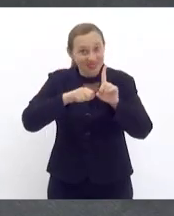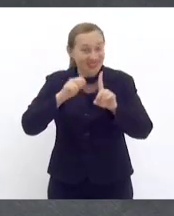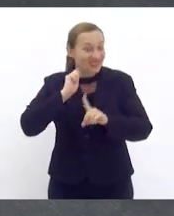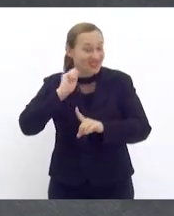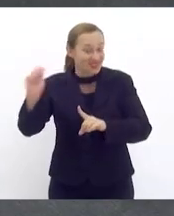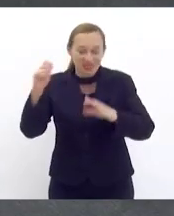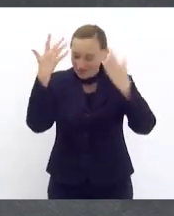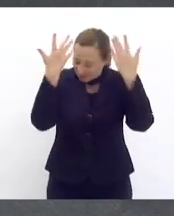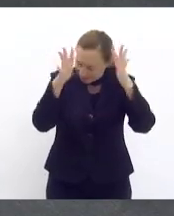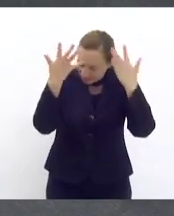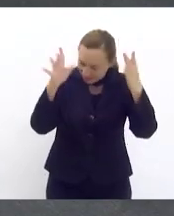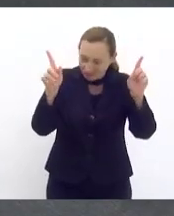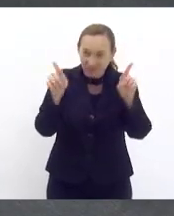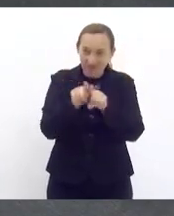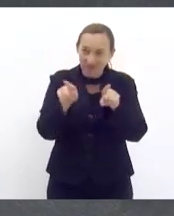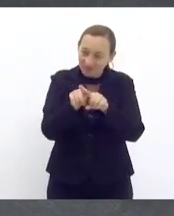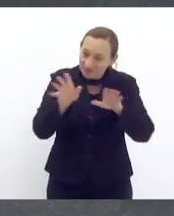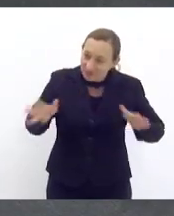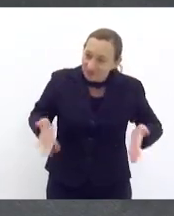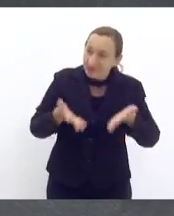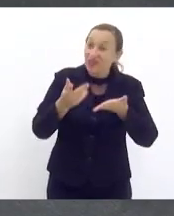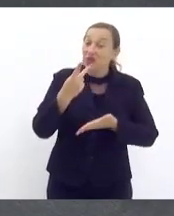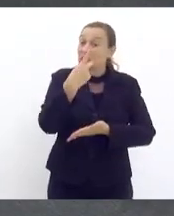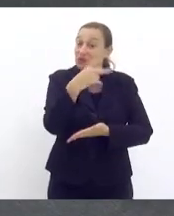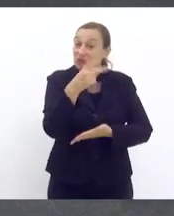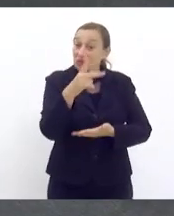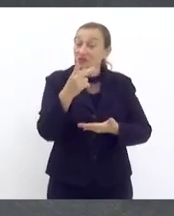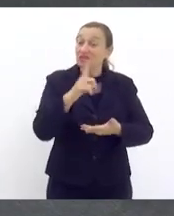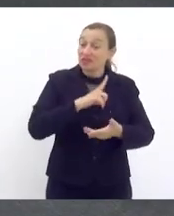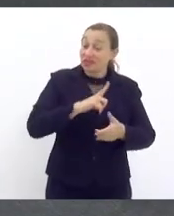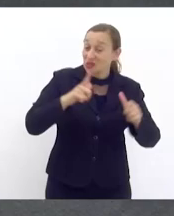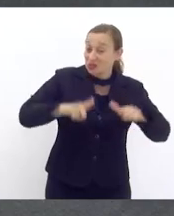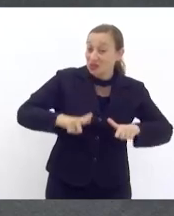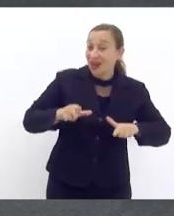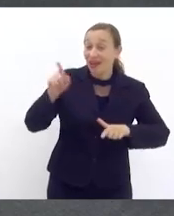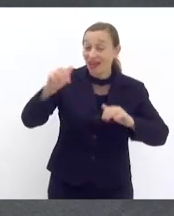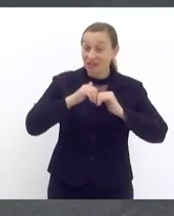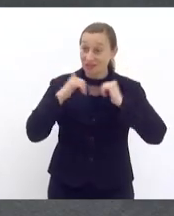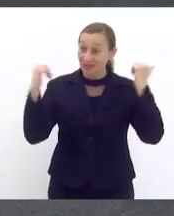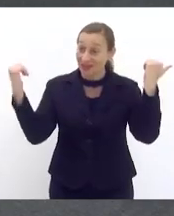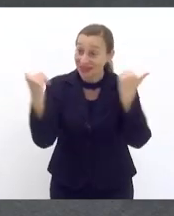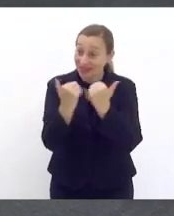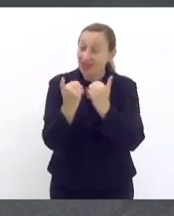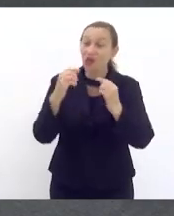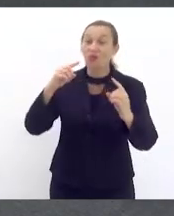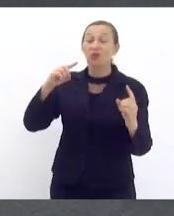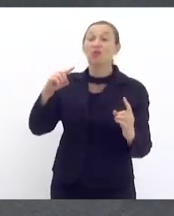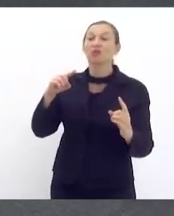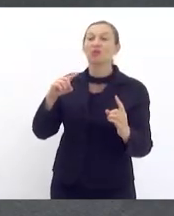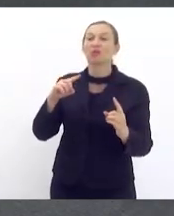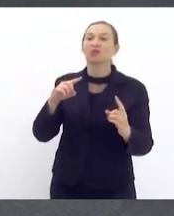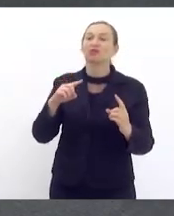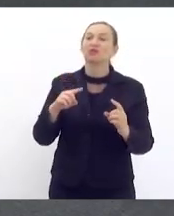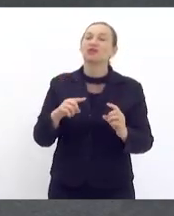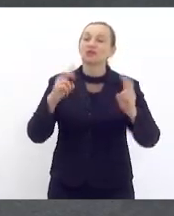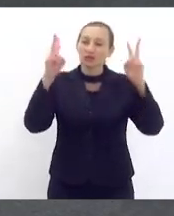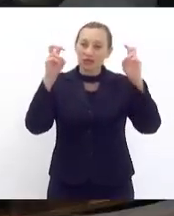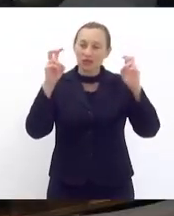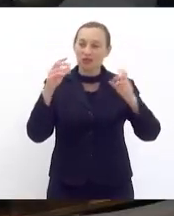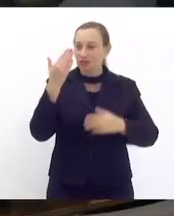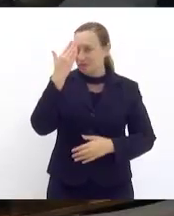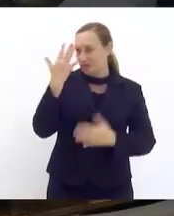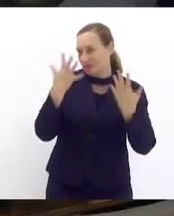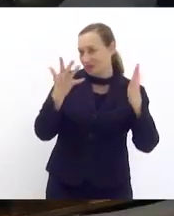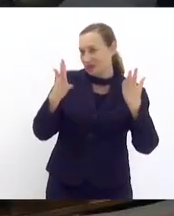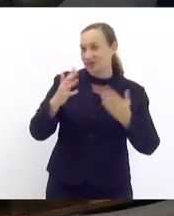Parabéns também pelo sua iniciativa de ter esse espaço lá no Maracanã objetivando este assunto parabéns